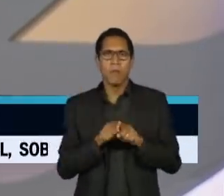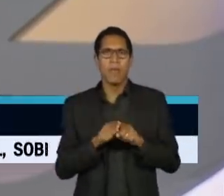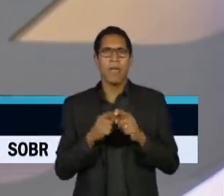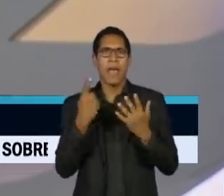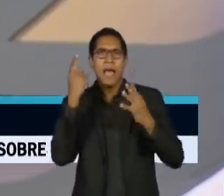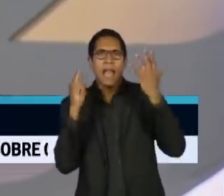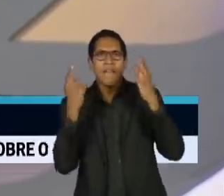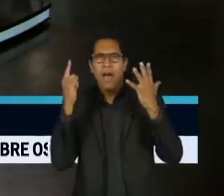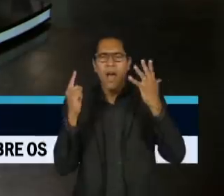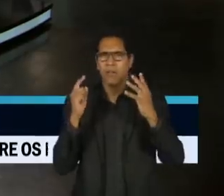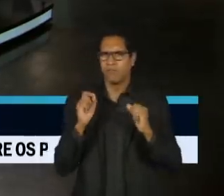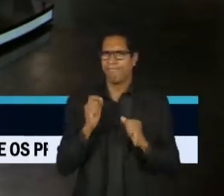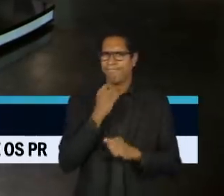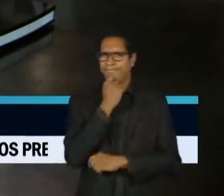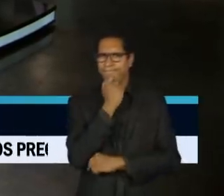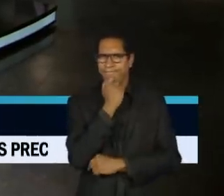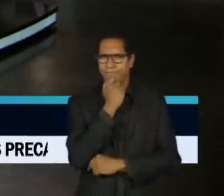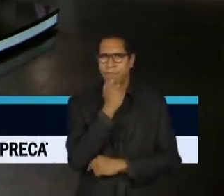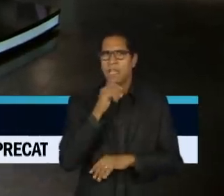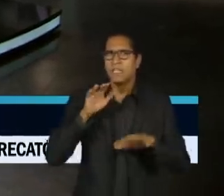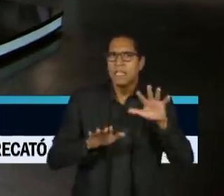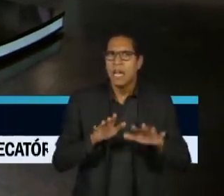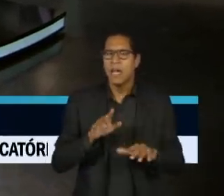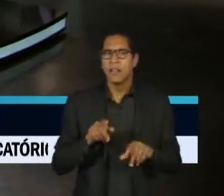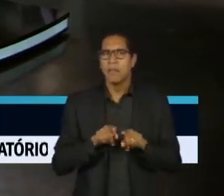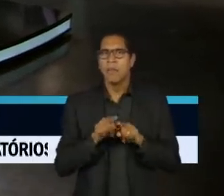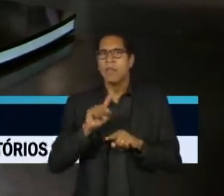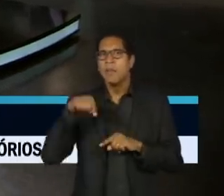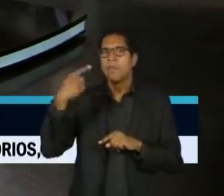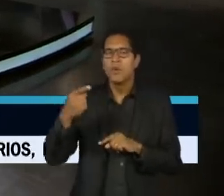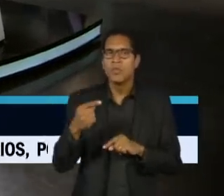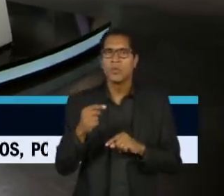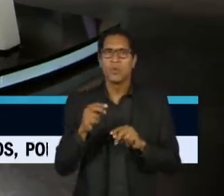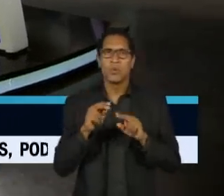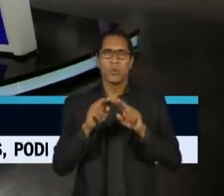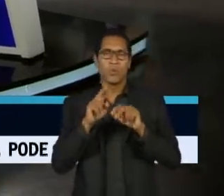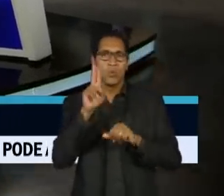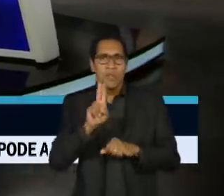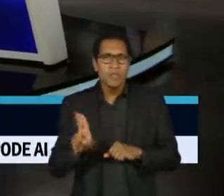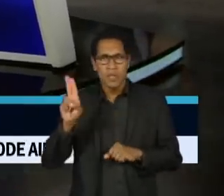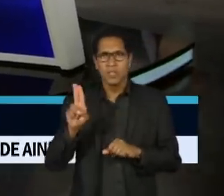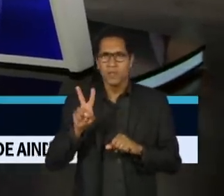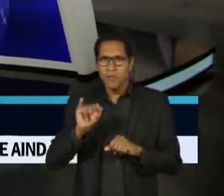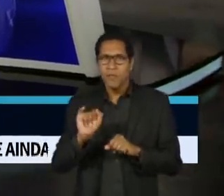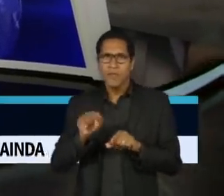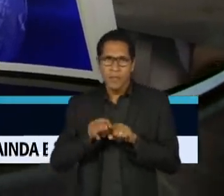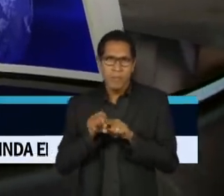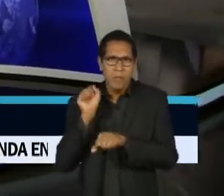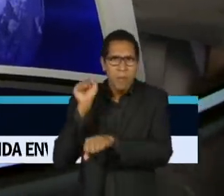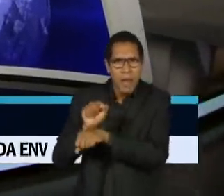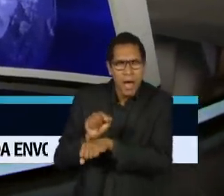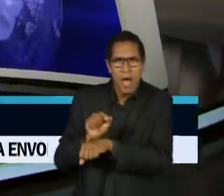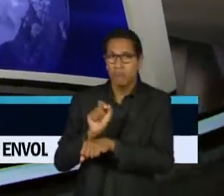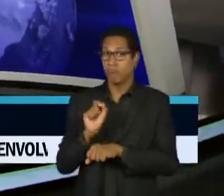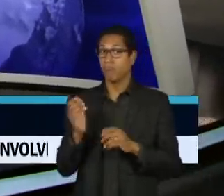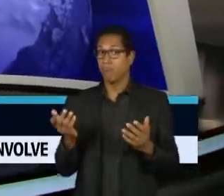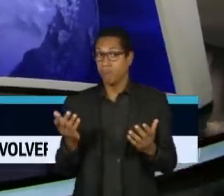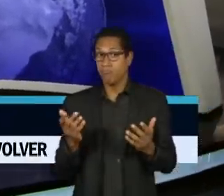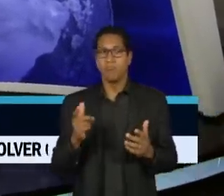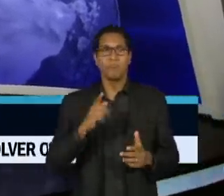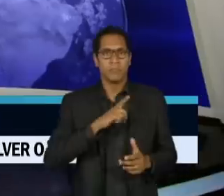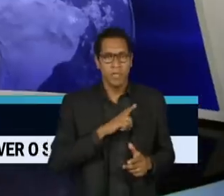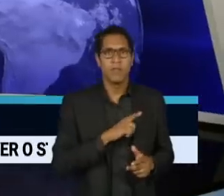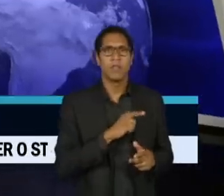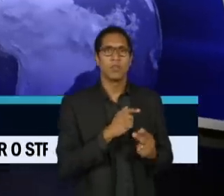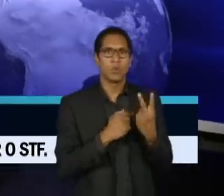começar a debater se as universidades vão continuar fechadas? Porque faz 2 anos que os estudantes estão acompanhando as aulas a partir das telas,